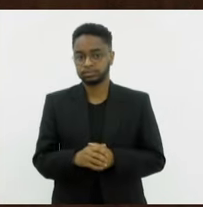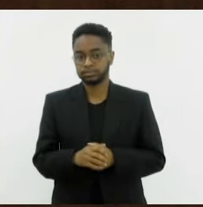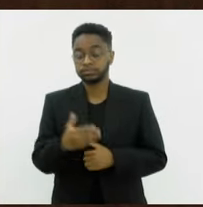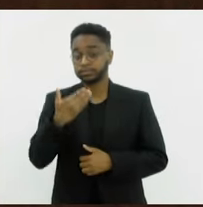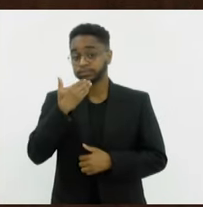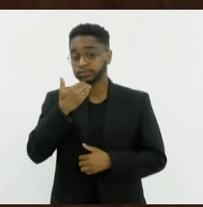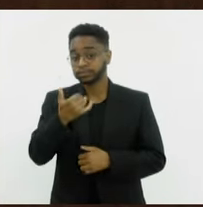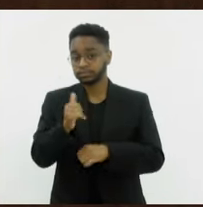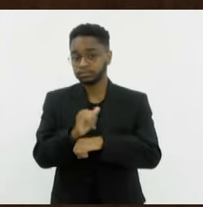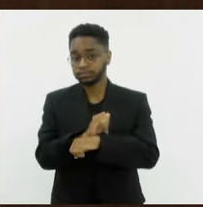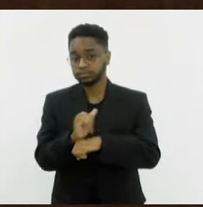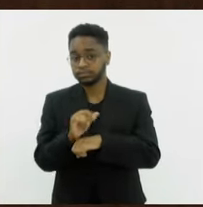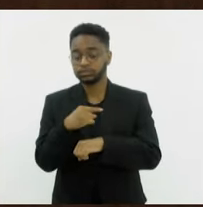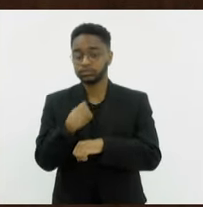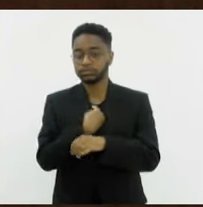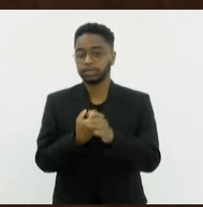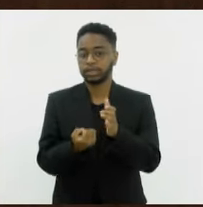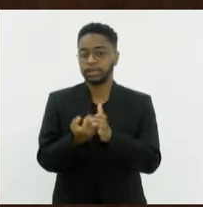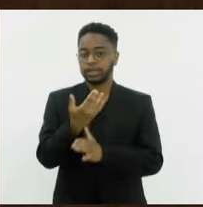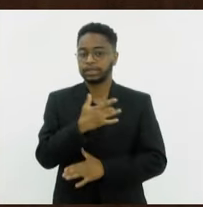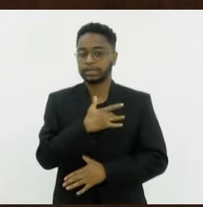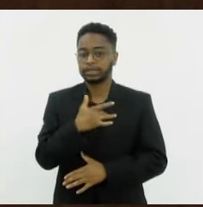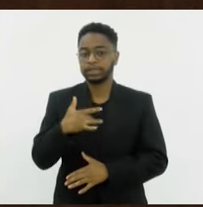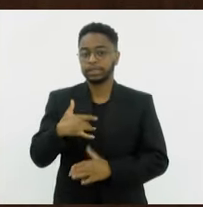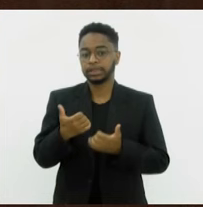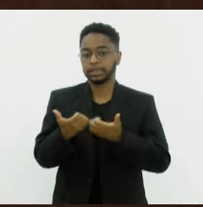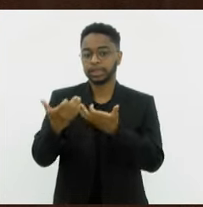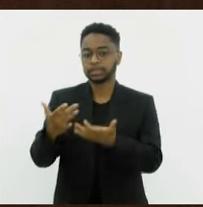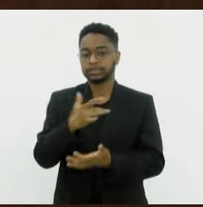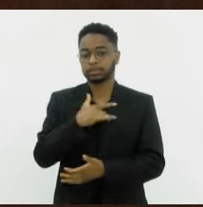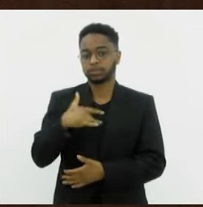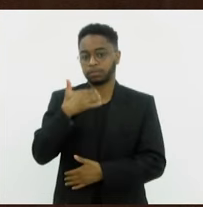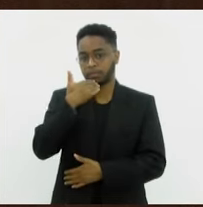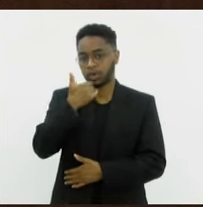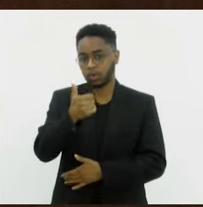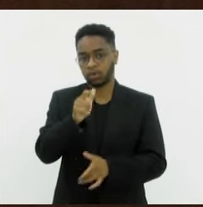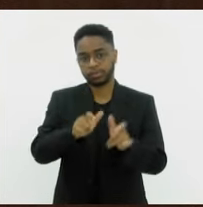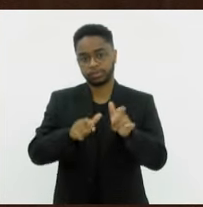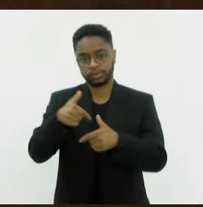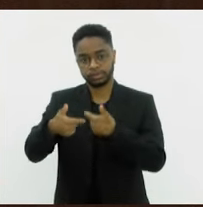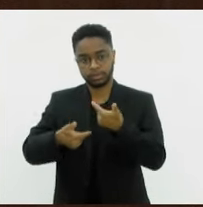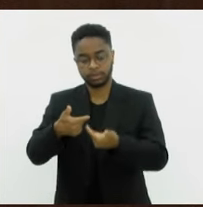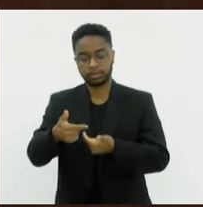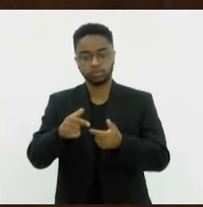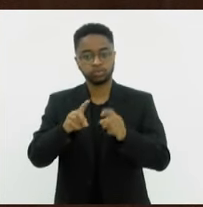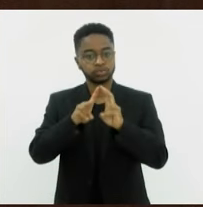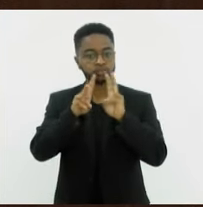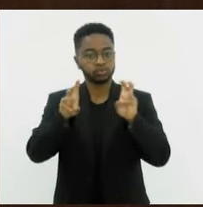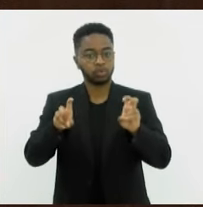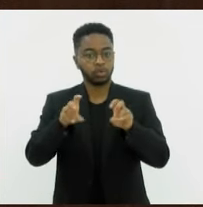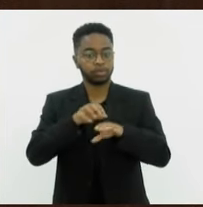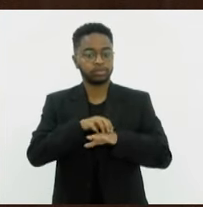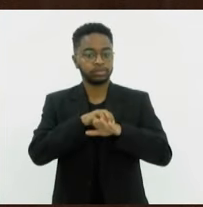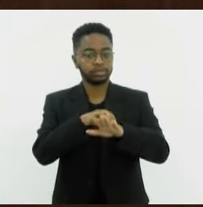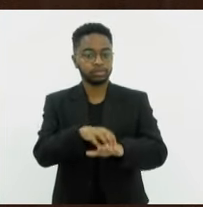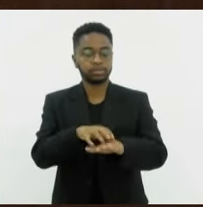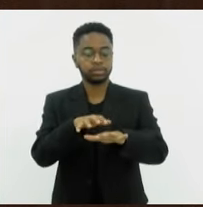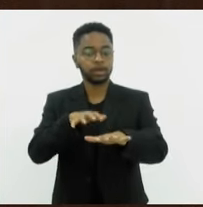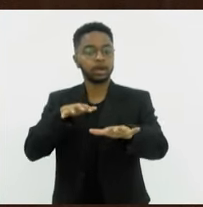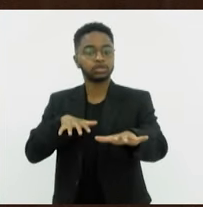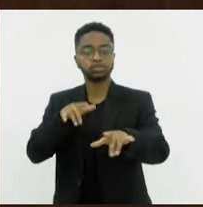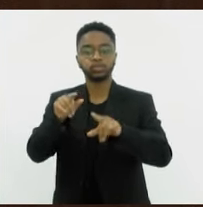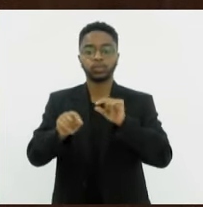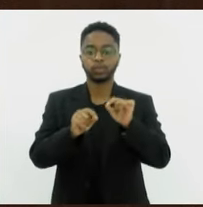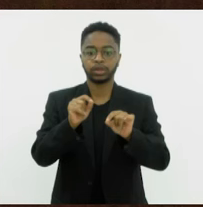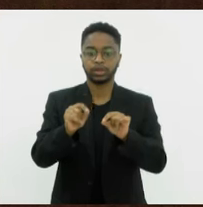de nós trazermos uma saúde, né, melhor para o trabalhador com relação ao trânsito é nós